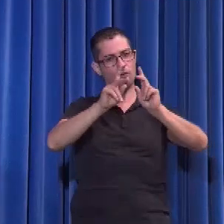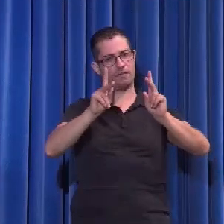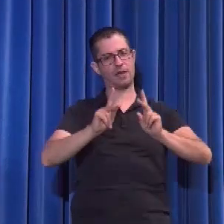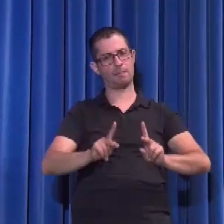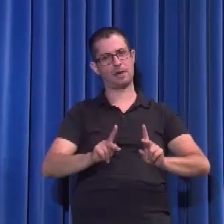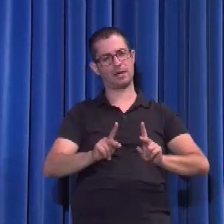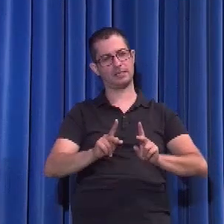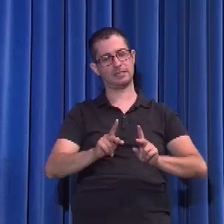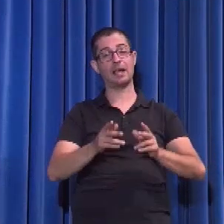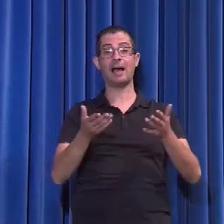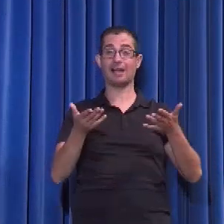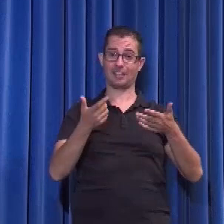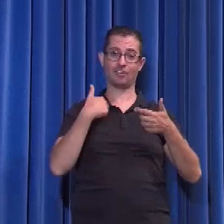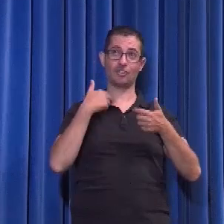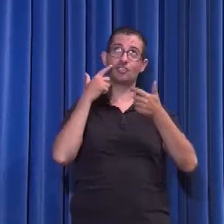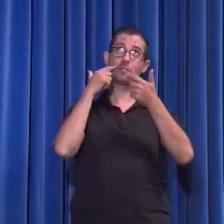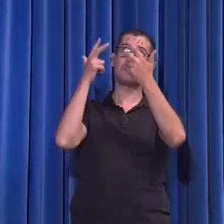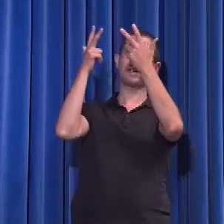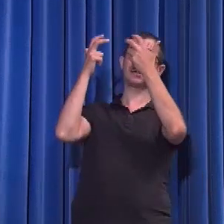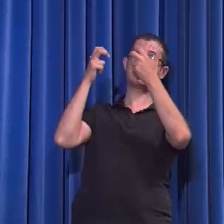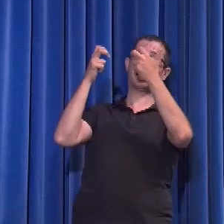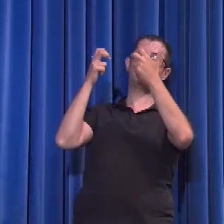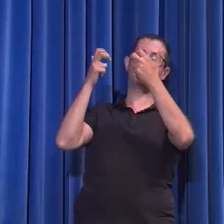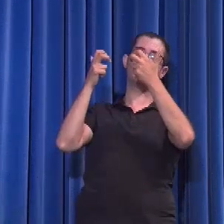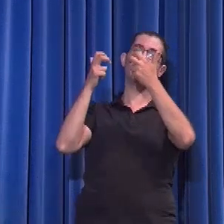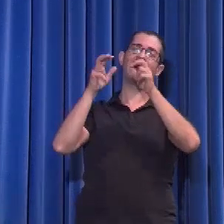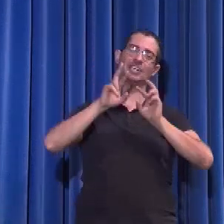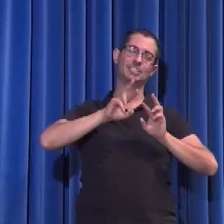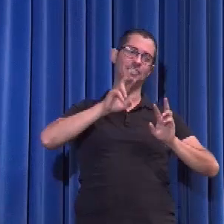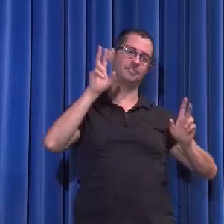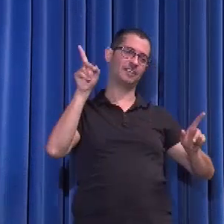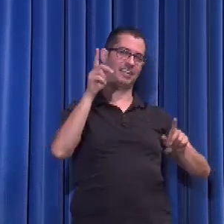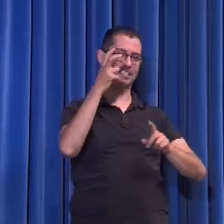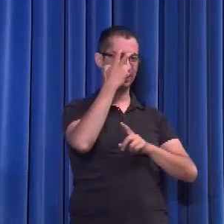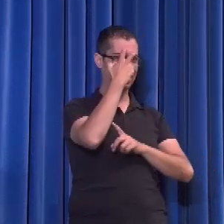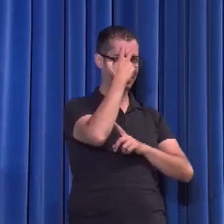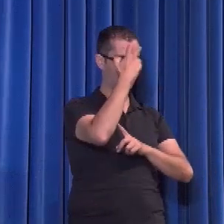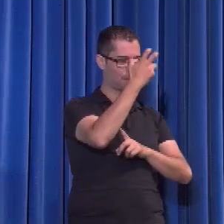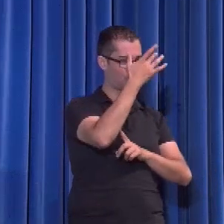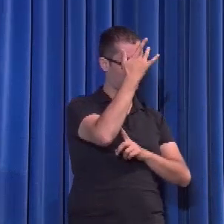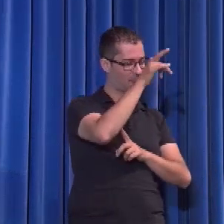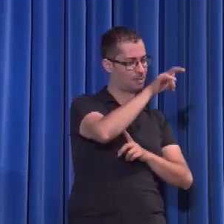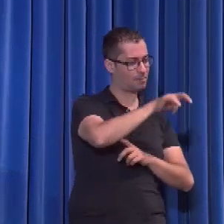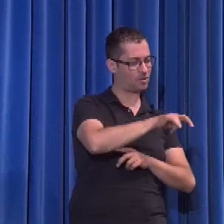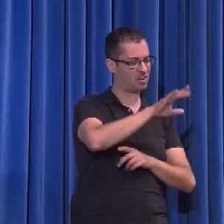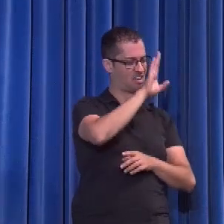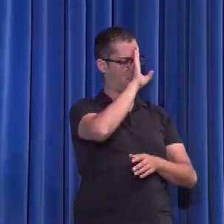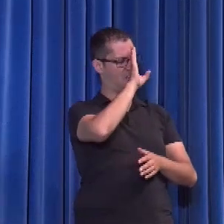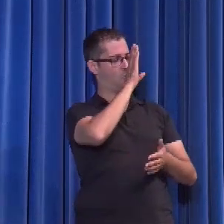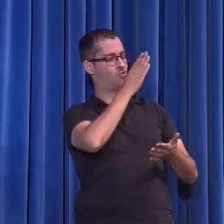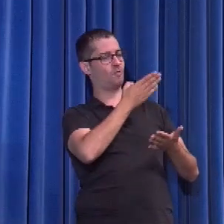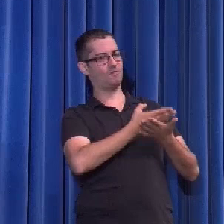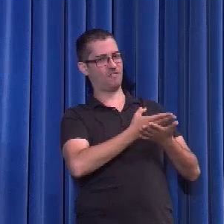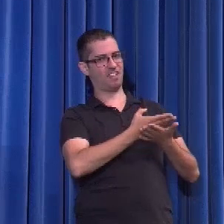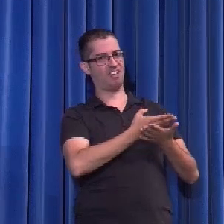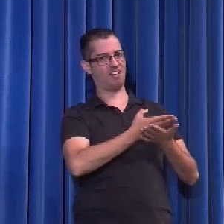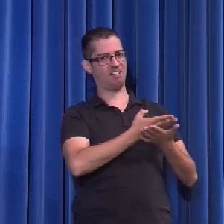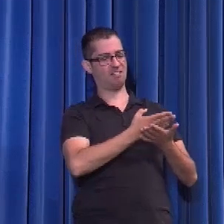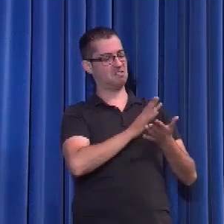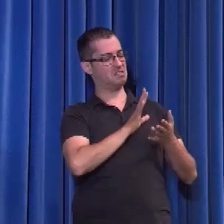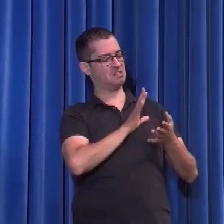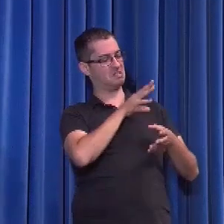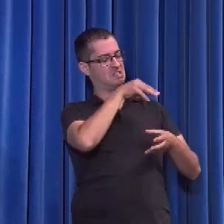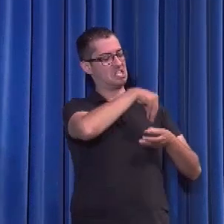a diferença entre a sabedoria do homem, que ele confia e ele se fia na sua sabedoria, que